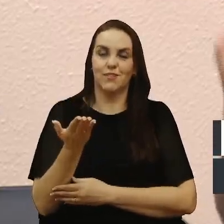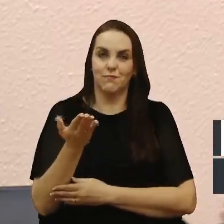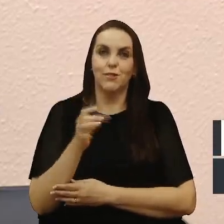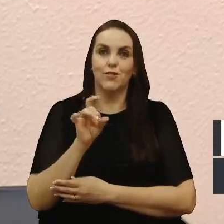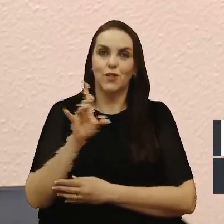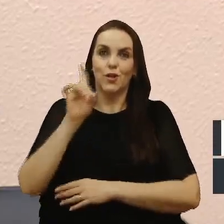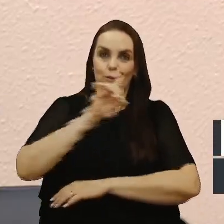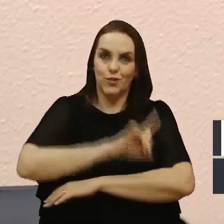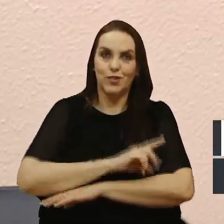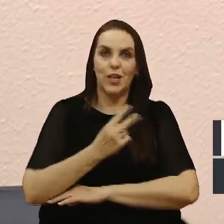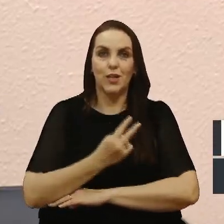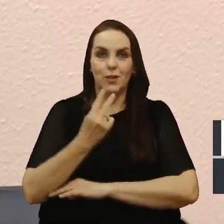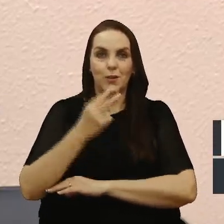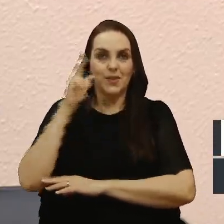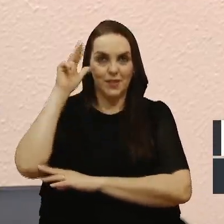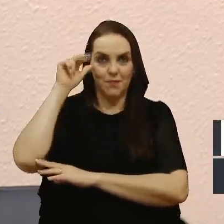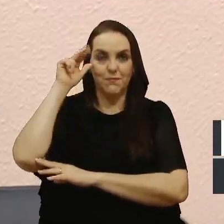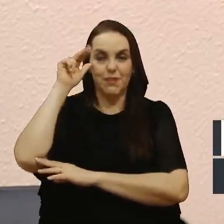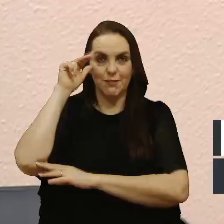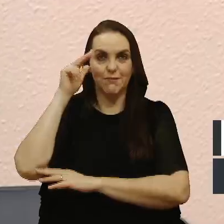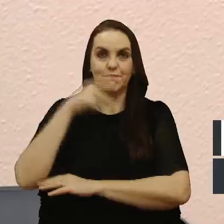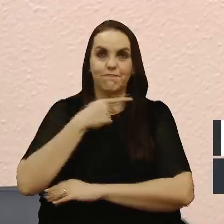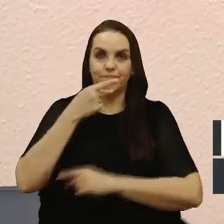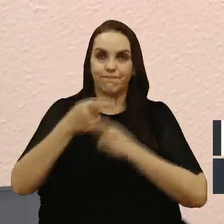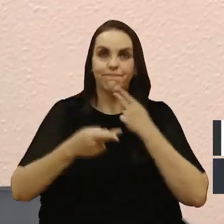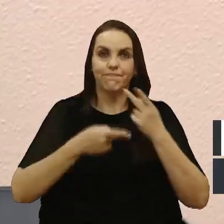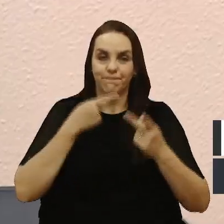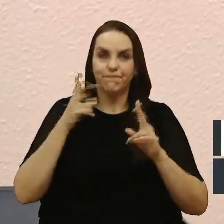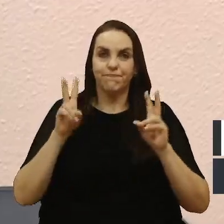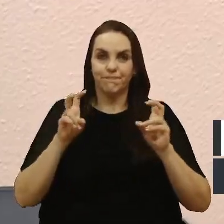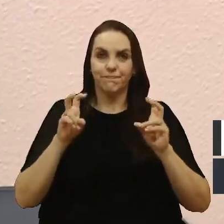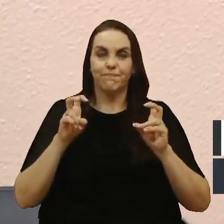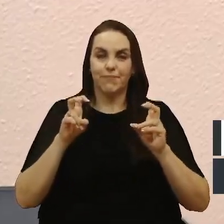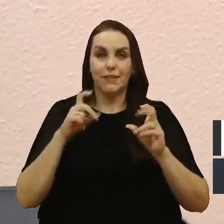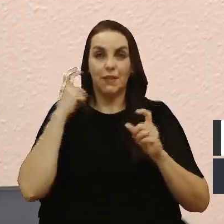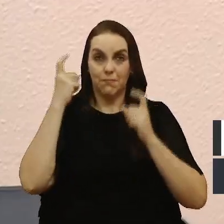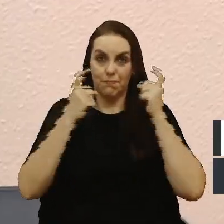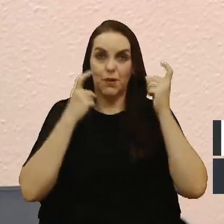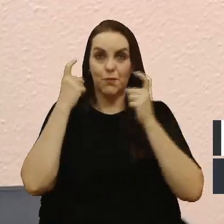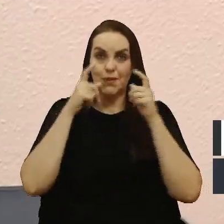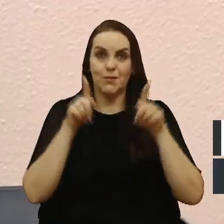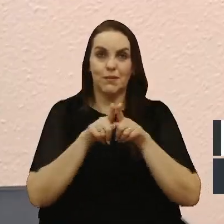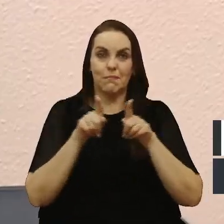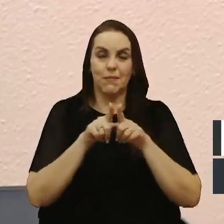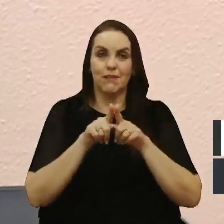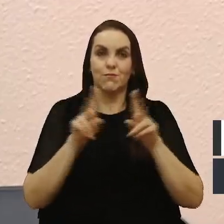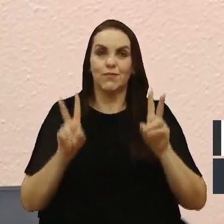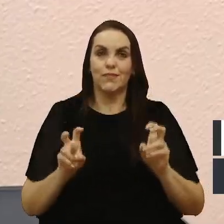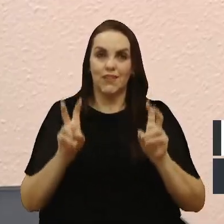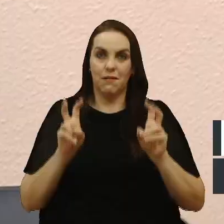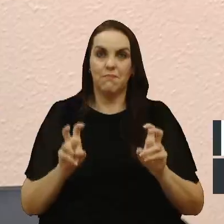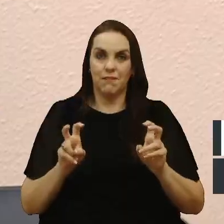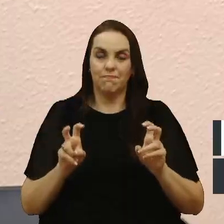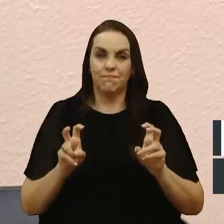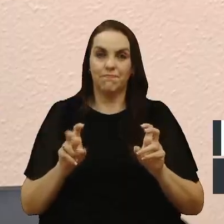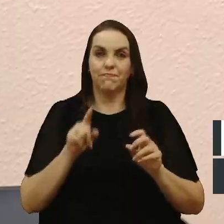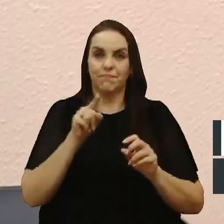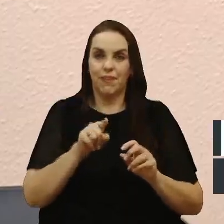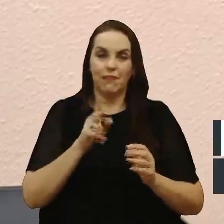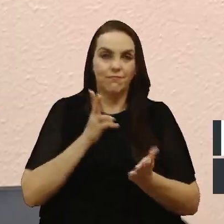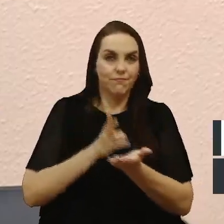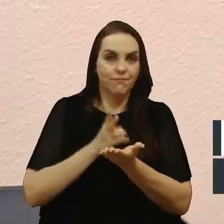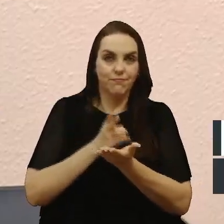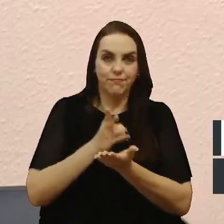no dia 2 de abril nós falemos e nos importemos com esse tema, mas que seja uma